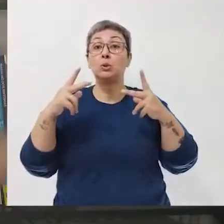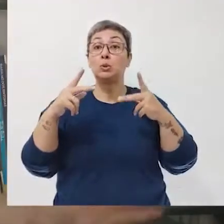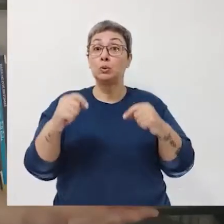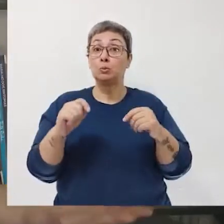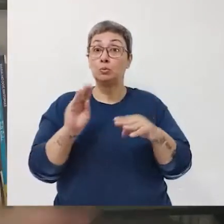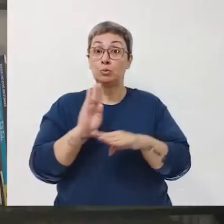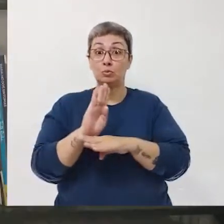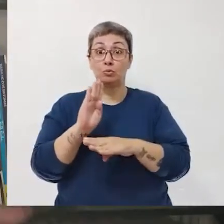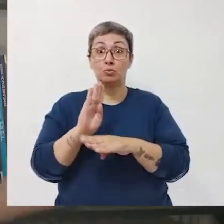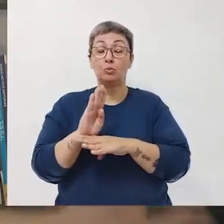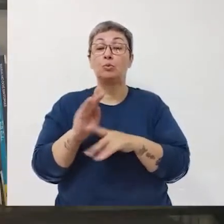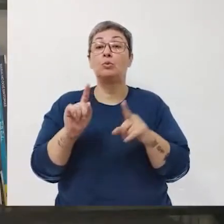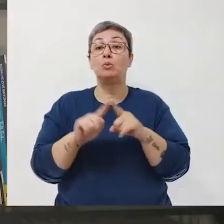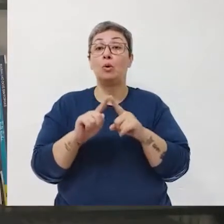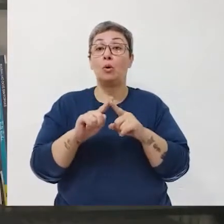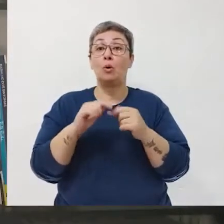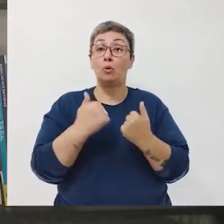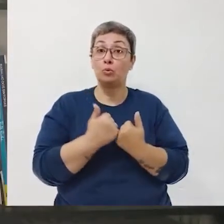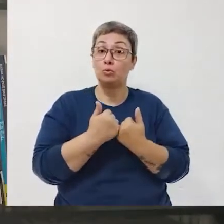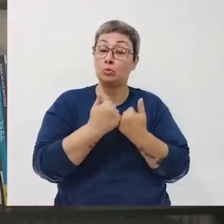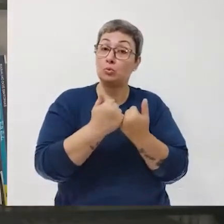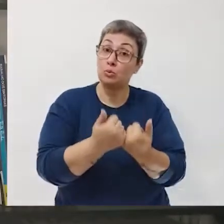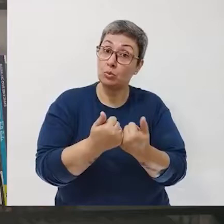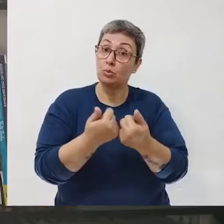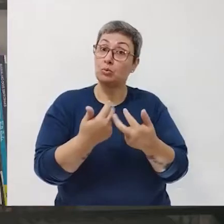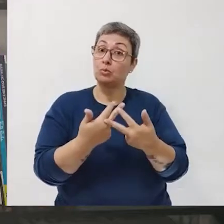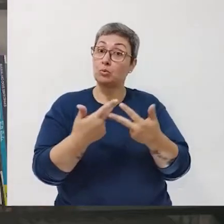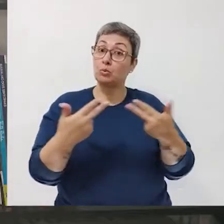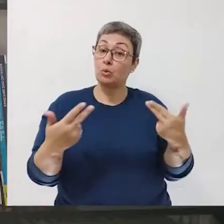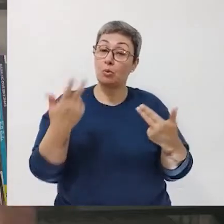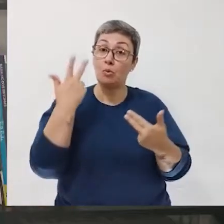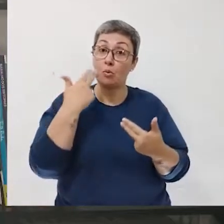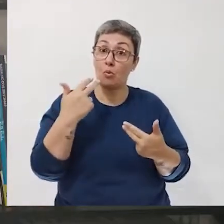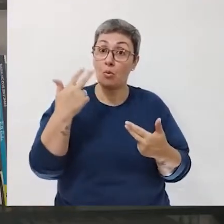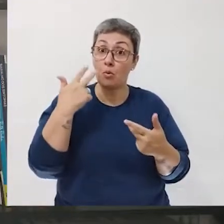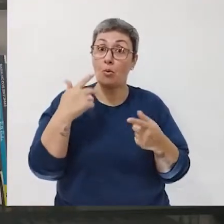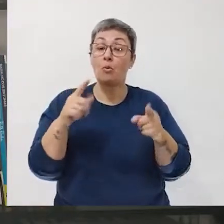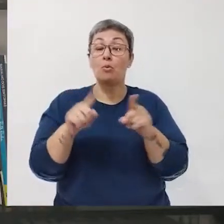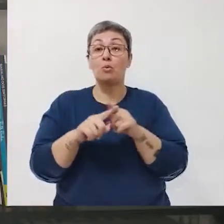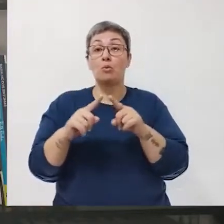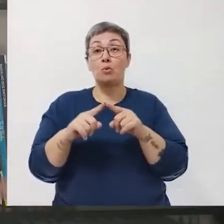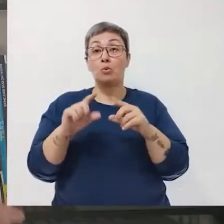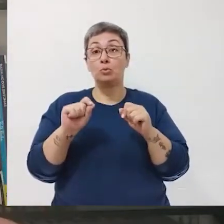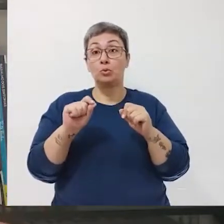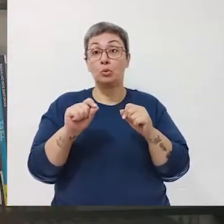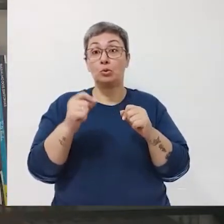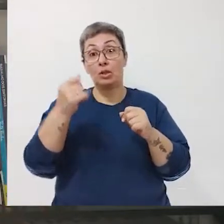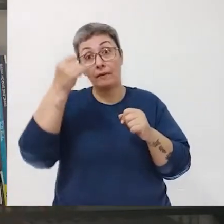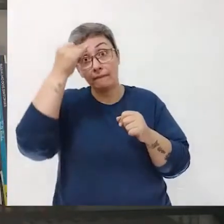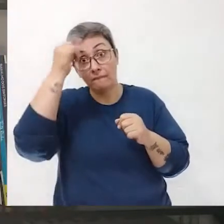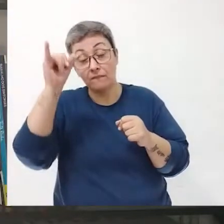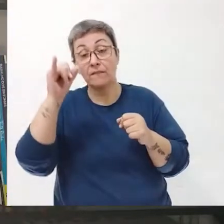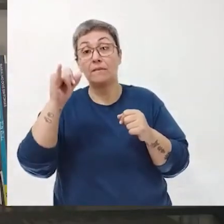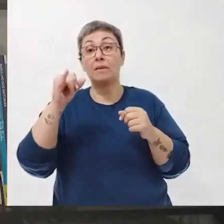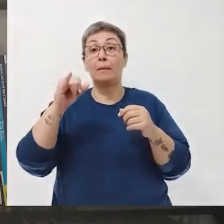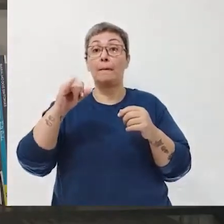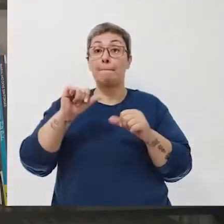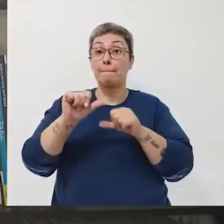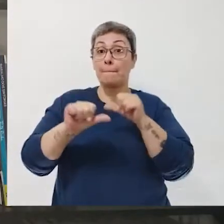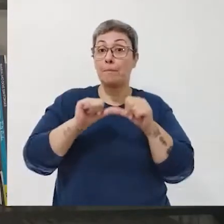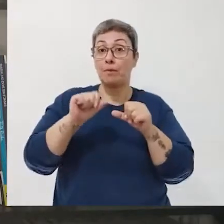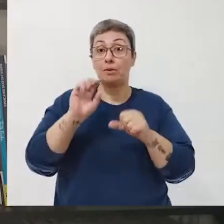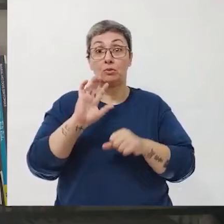Colaborar com o quê? Com a conservação dos recursos naturais, né? Colaborar com o combate às mudanças